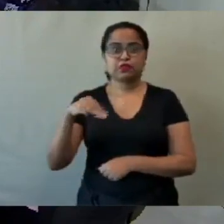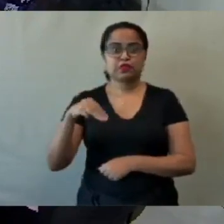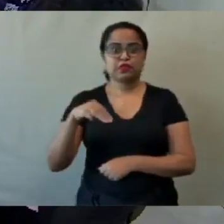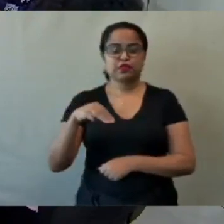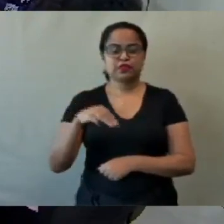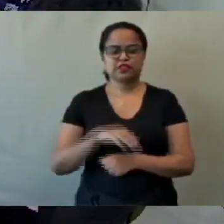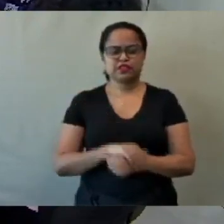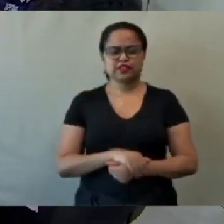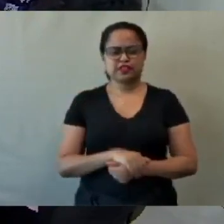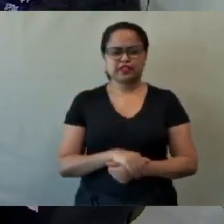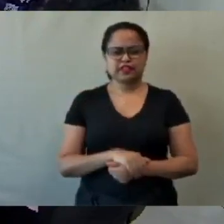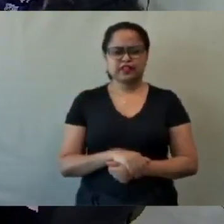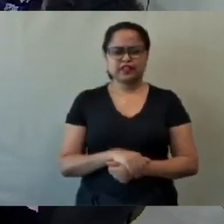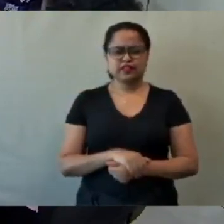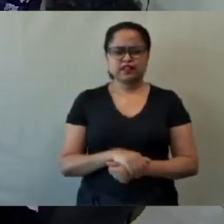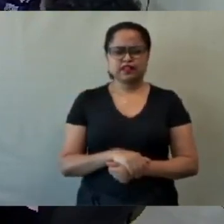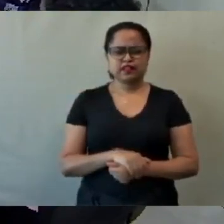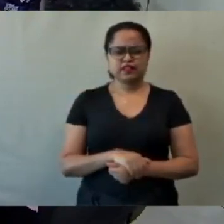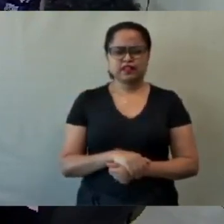Você não fala.